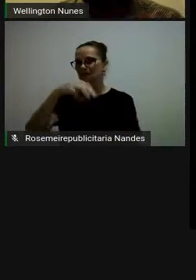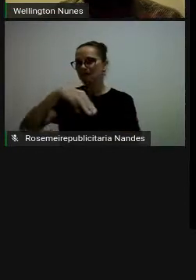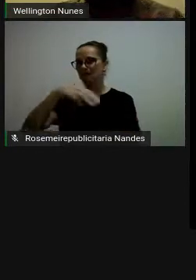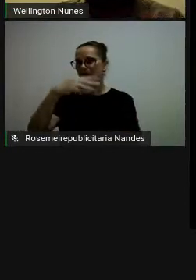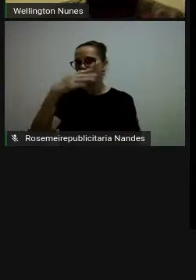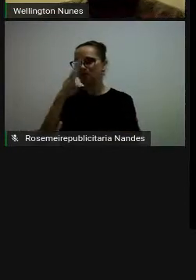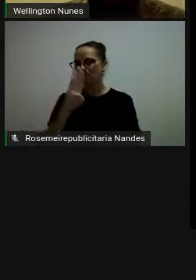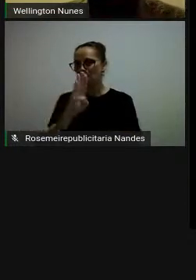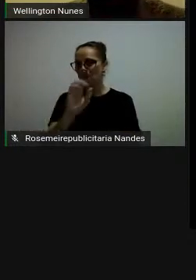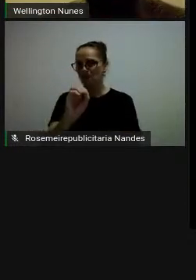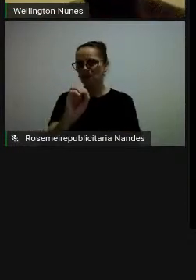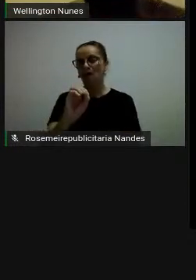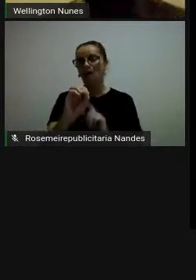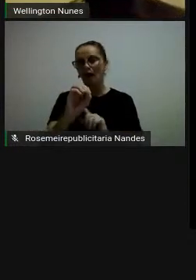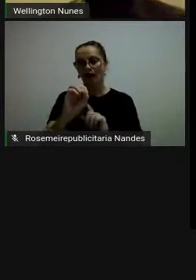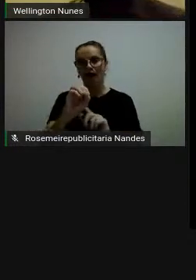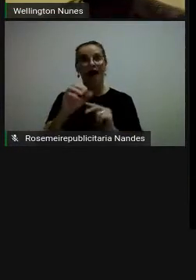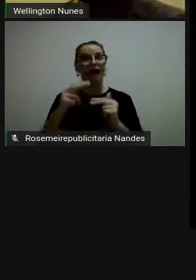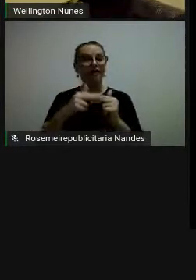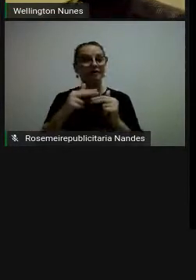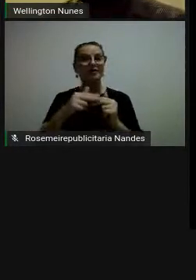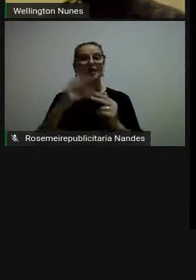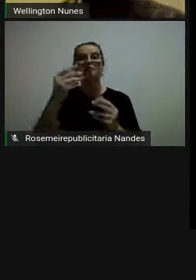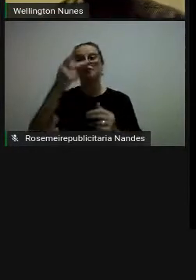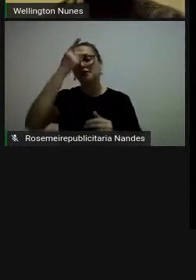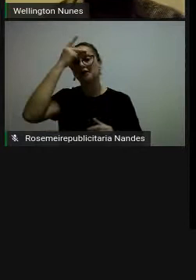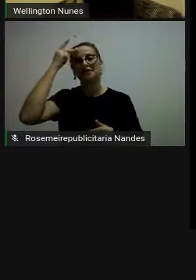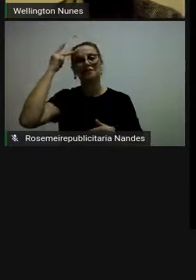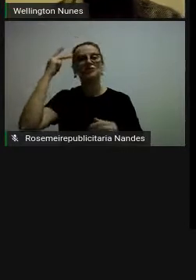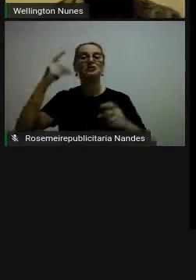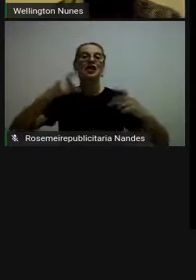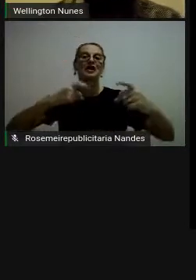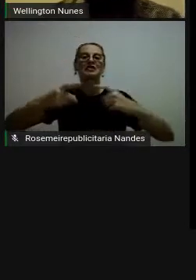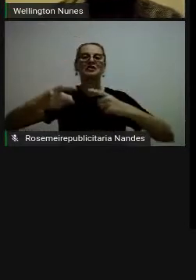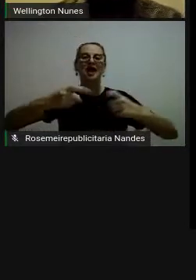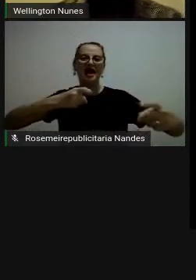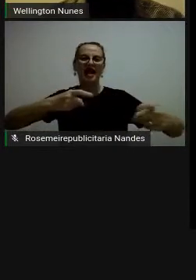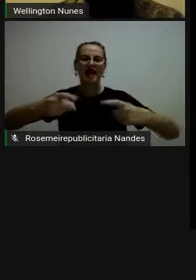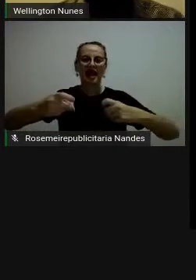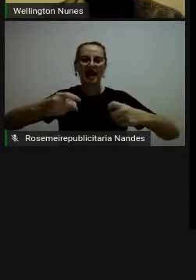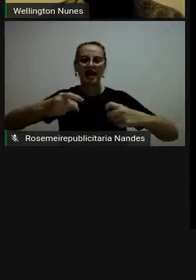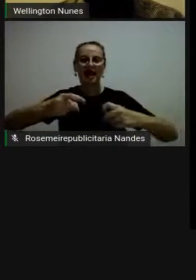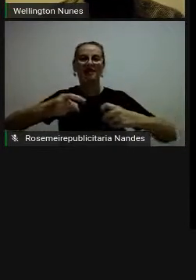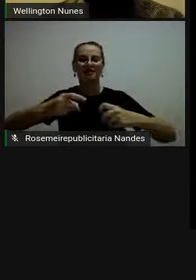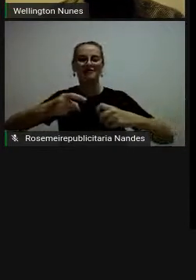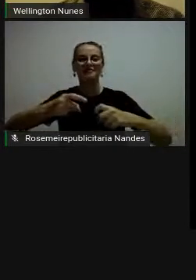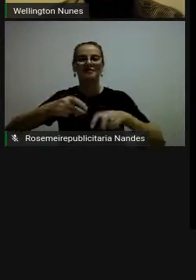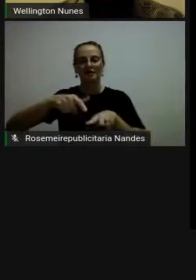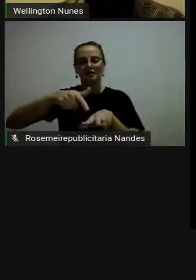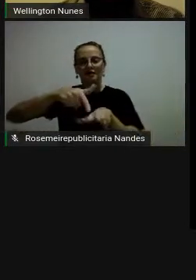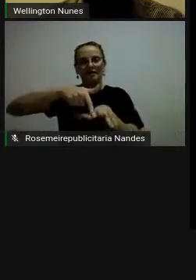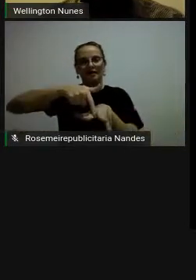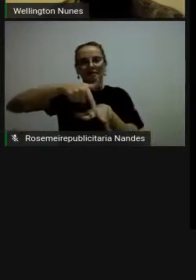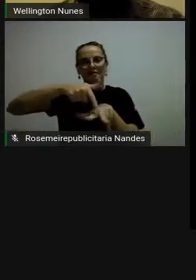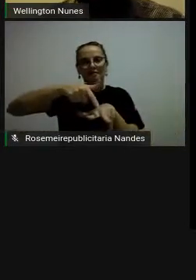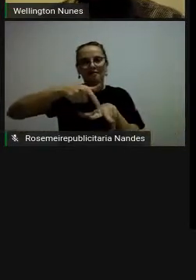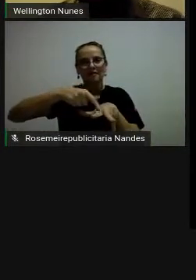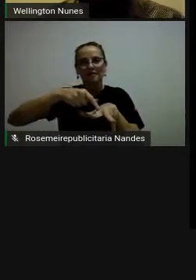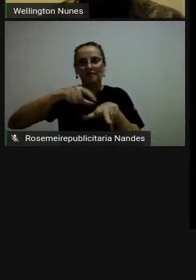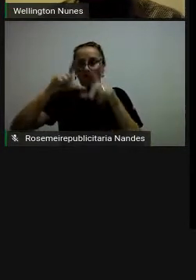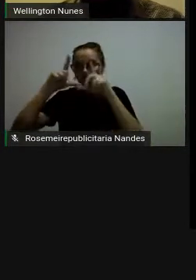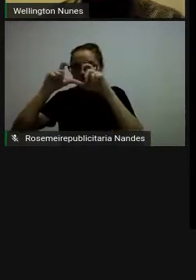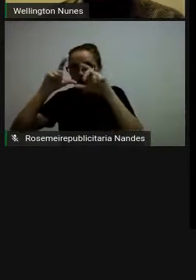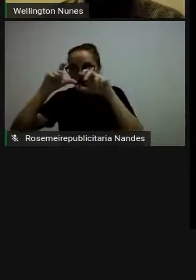de guerra, utilizadas na Primeira Guerra Mundial. Então você tinha pombos amarrados neles uma câmera